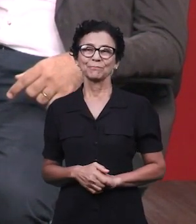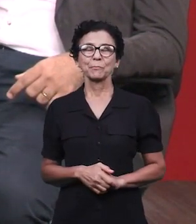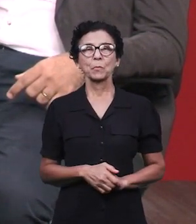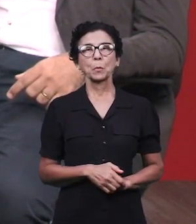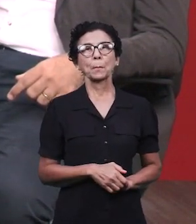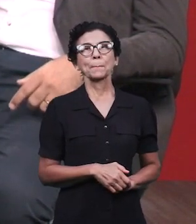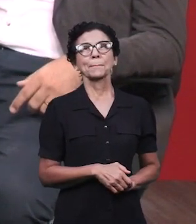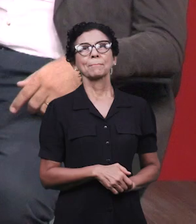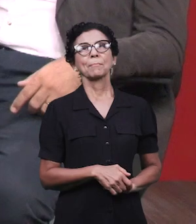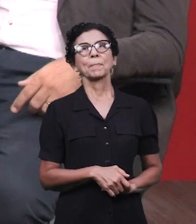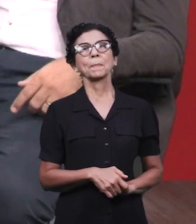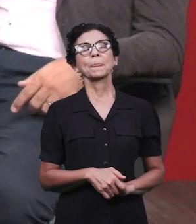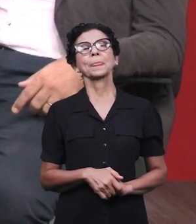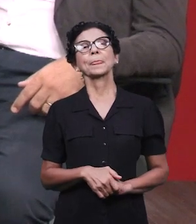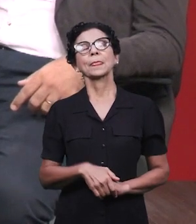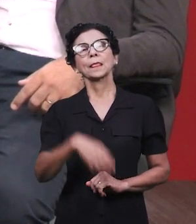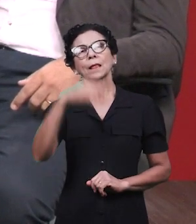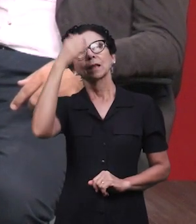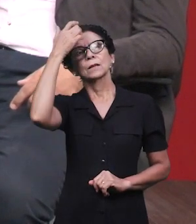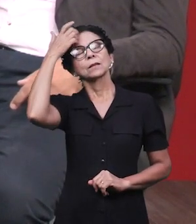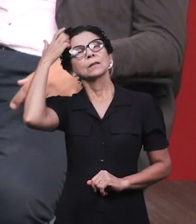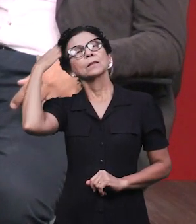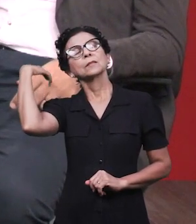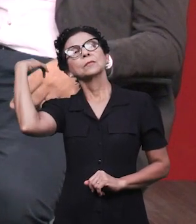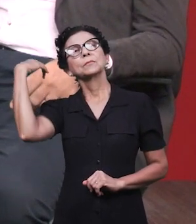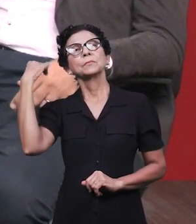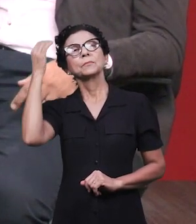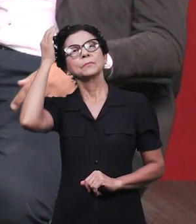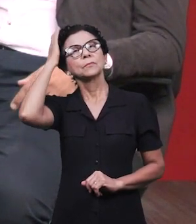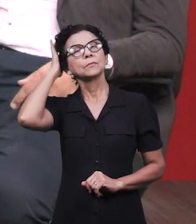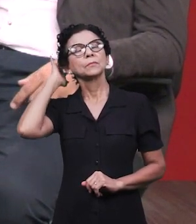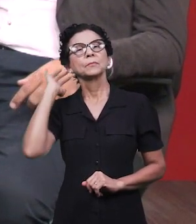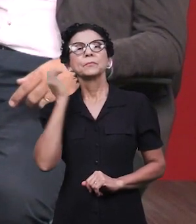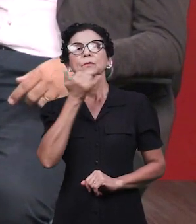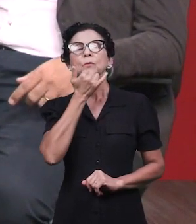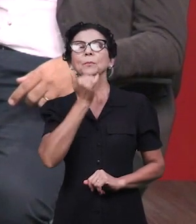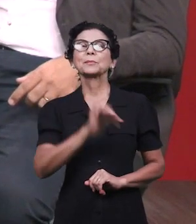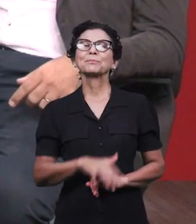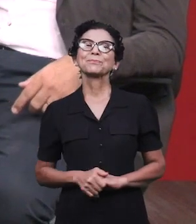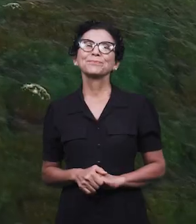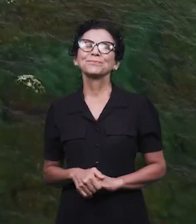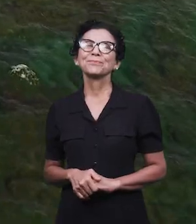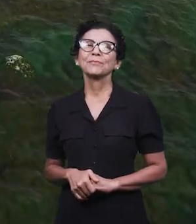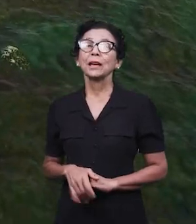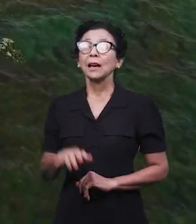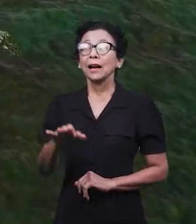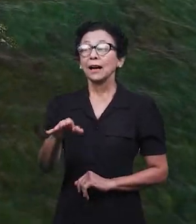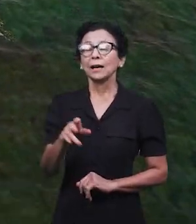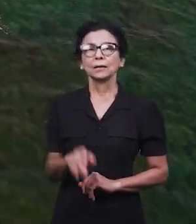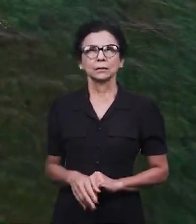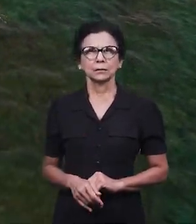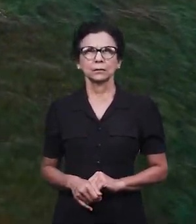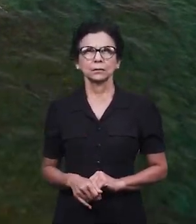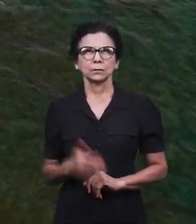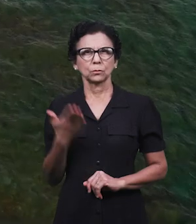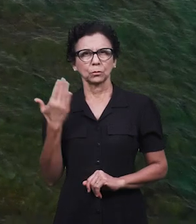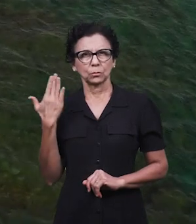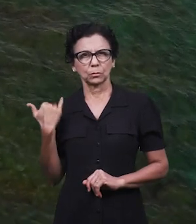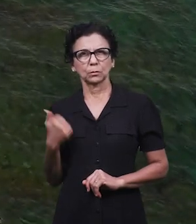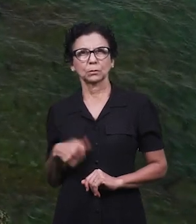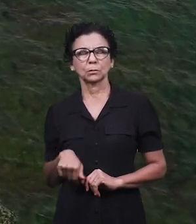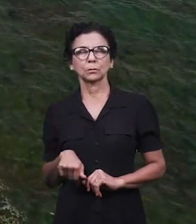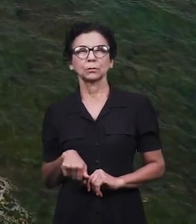falamos bastante no episódio anterior, a importância da cidade de Cesareia